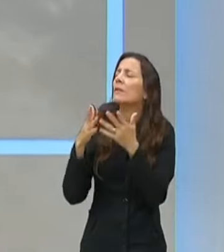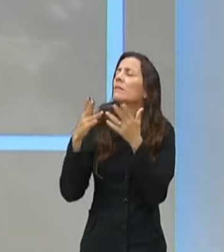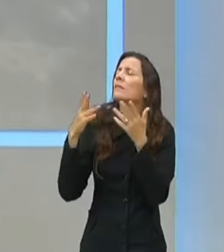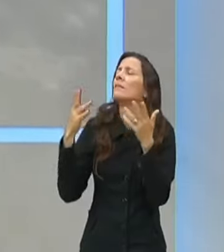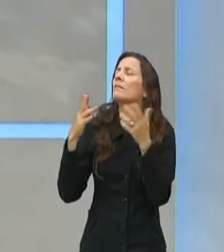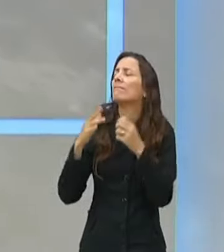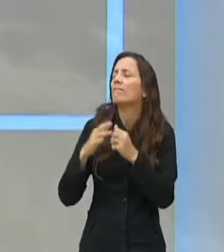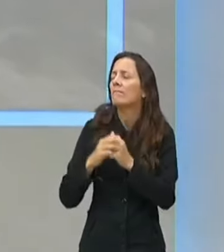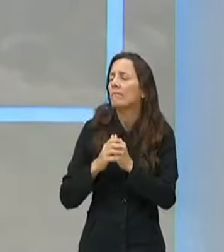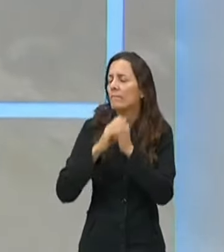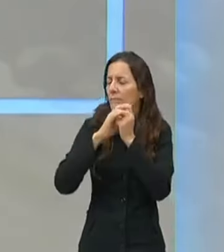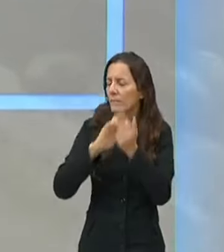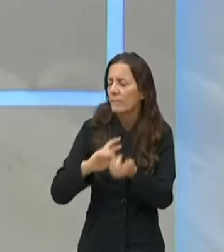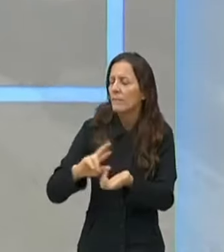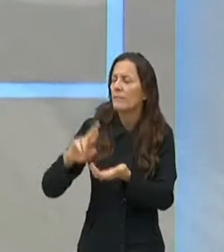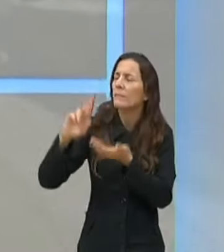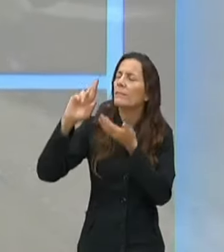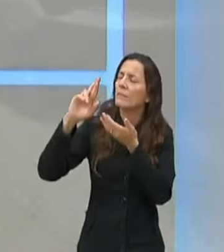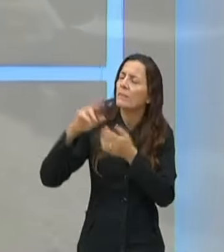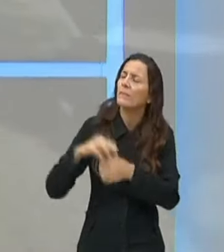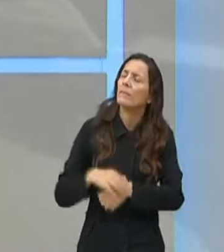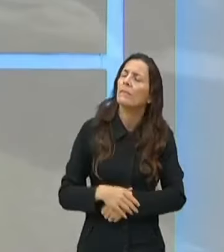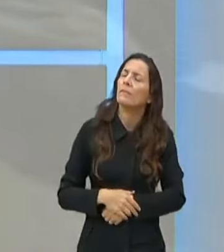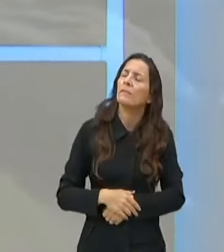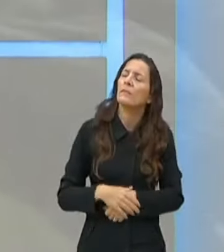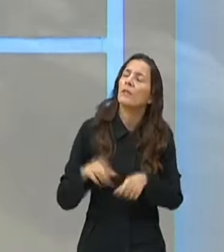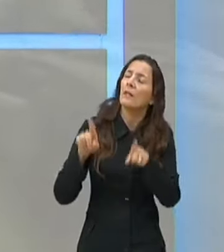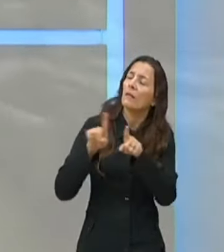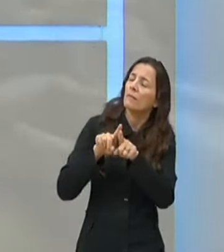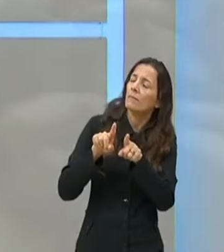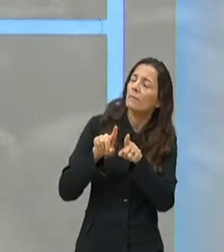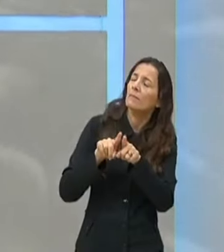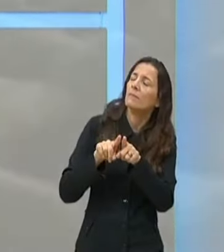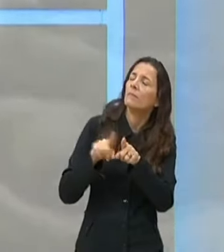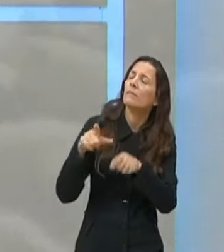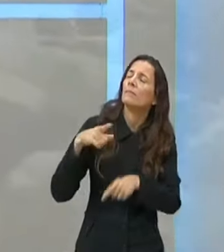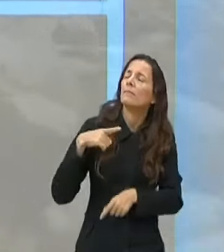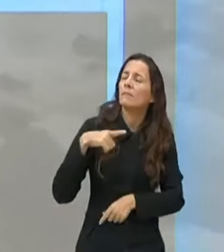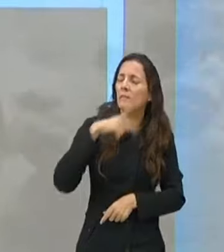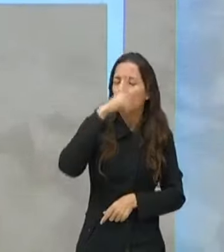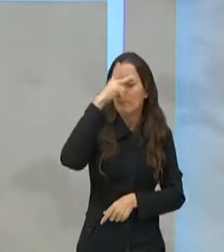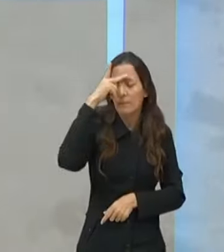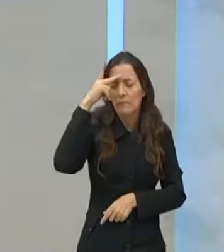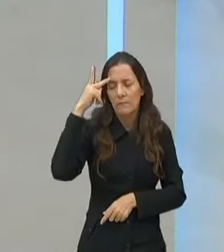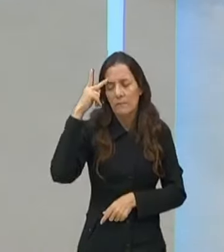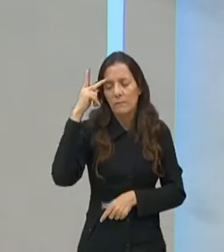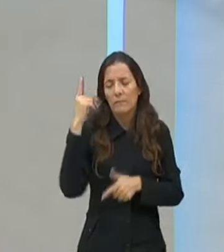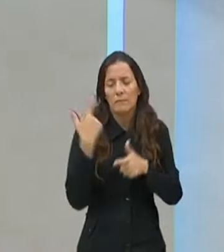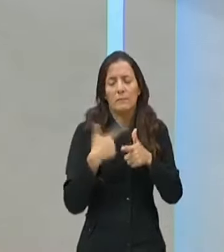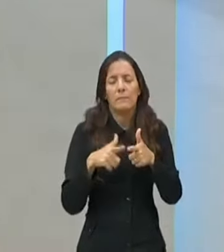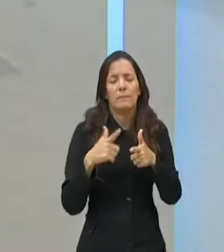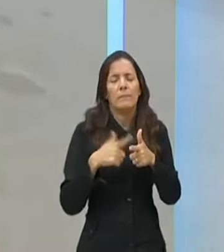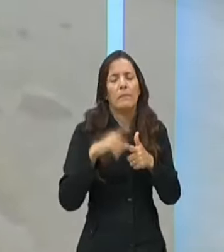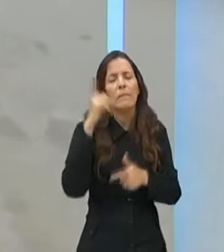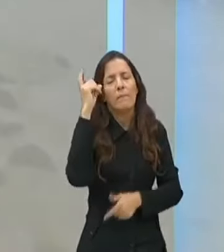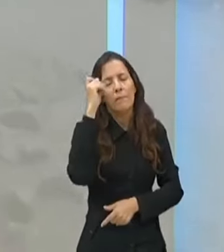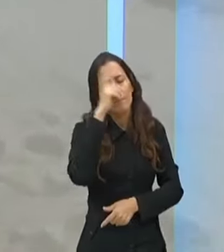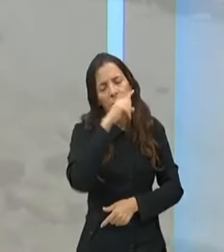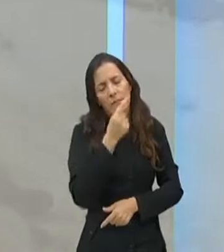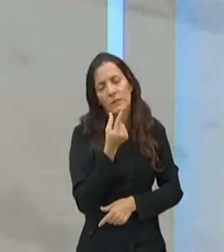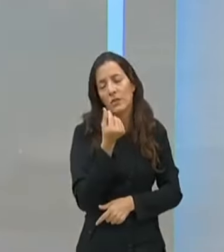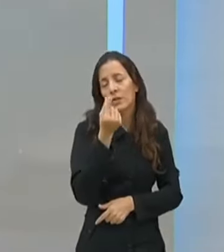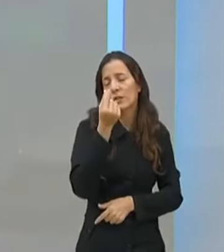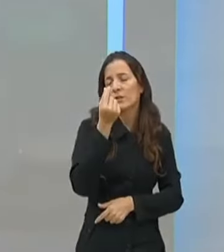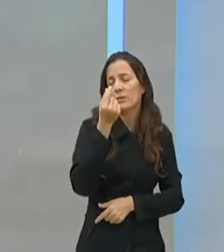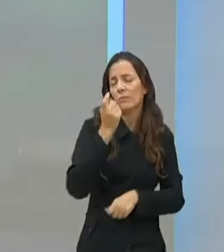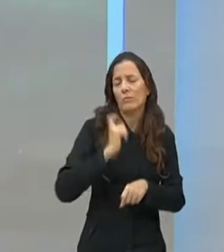estão sofrendo necessidades, ó Deus, financeiras, falta o pão na